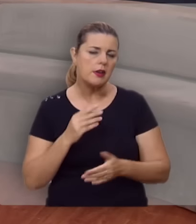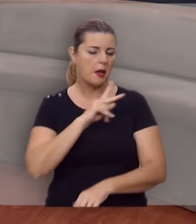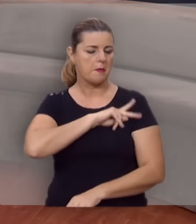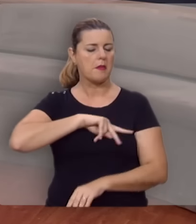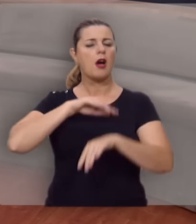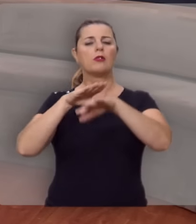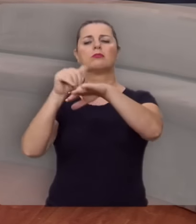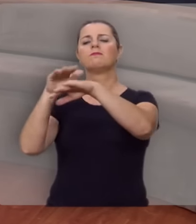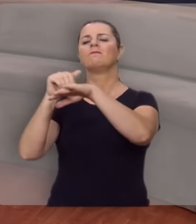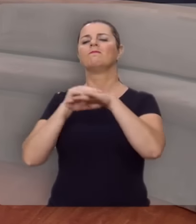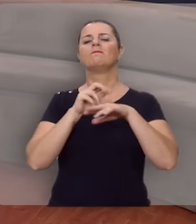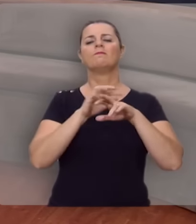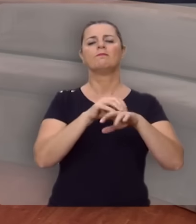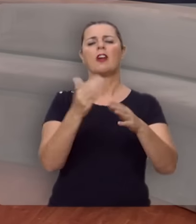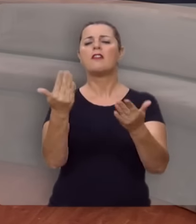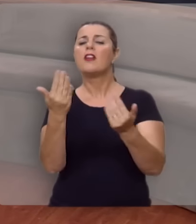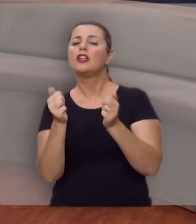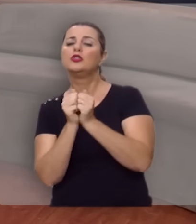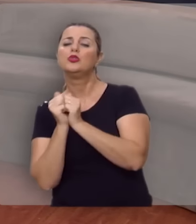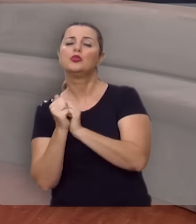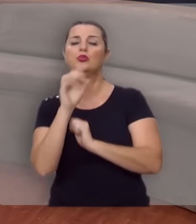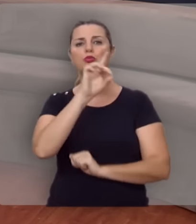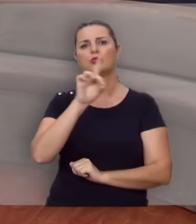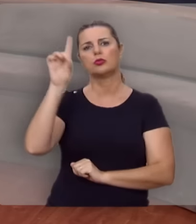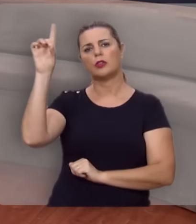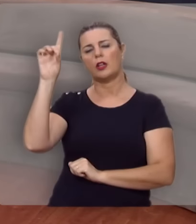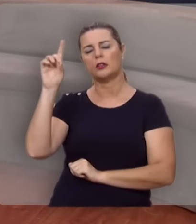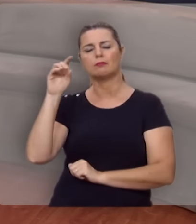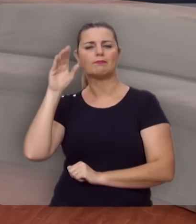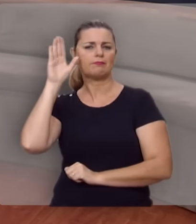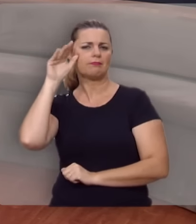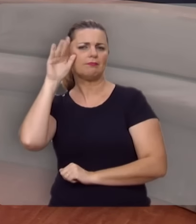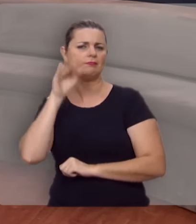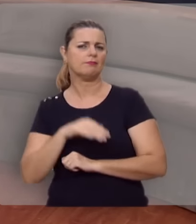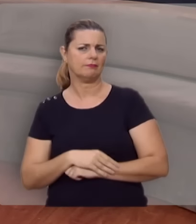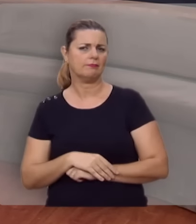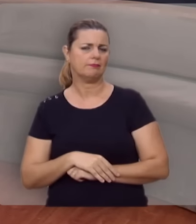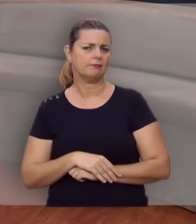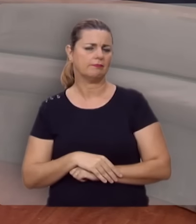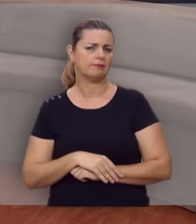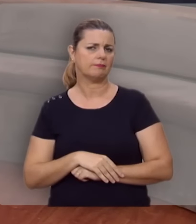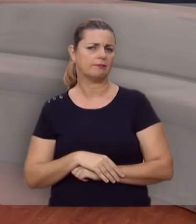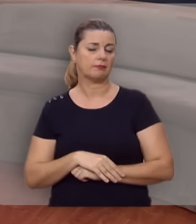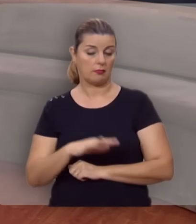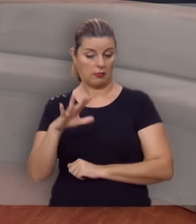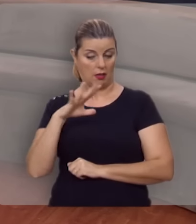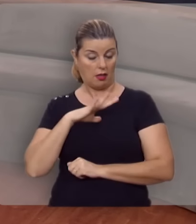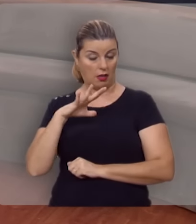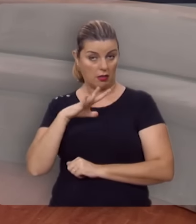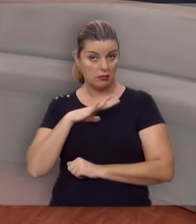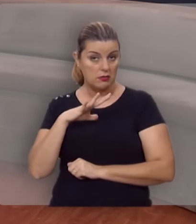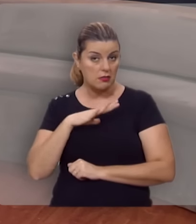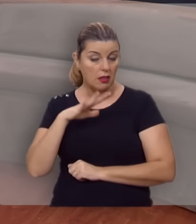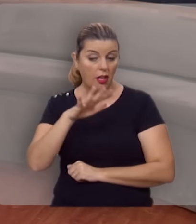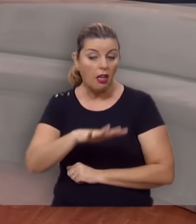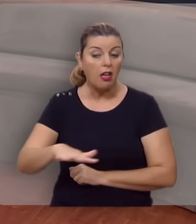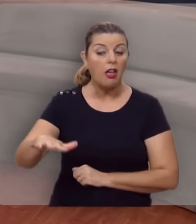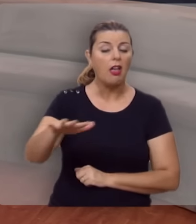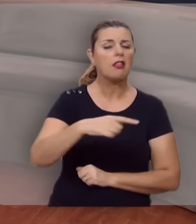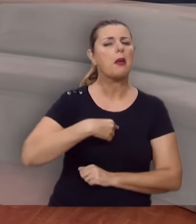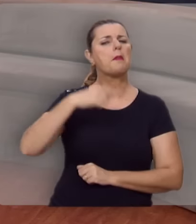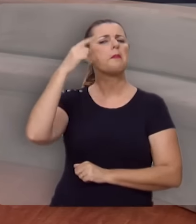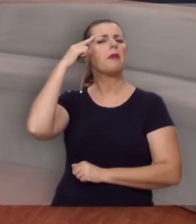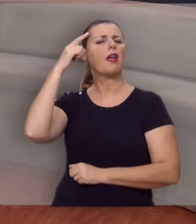Paulo conclama as pessoas a se voltarem para Deus. É curioso que a cidade que